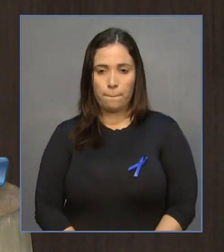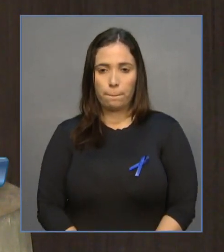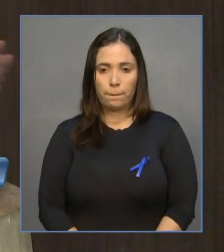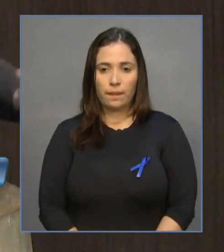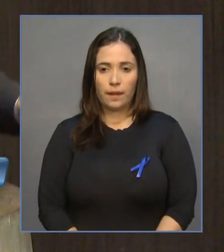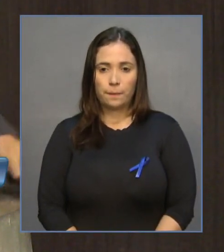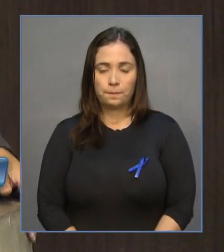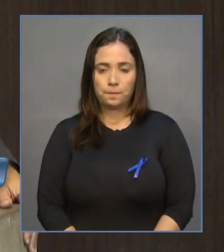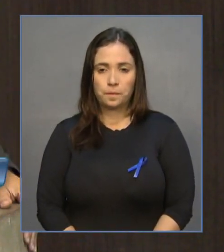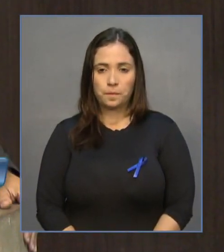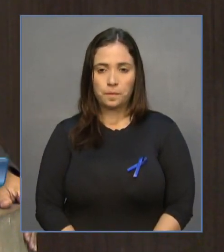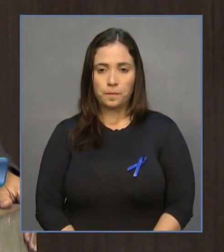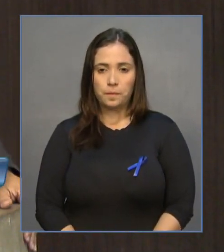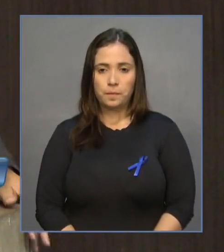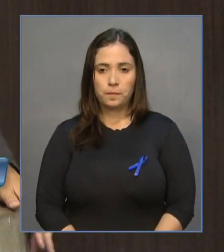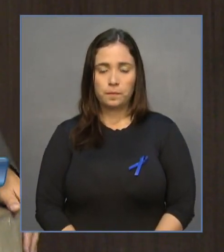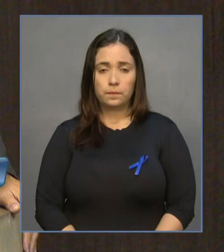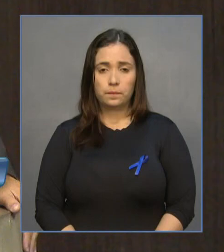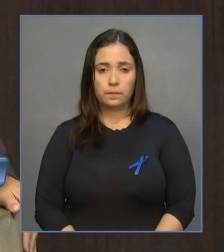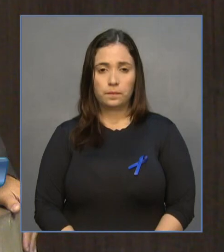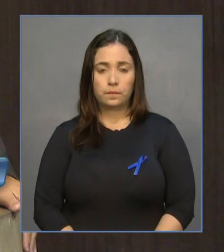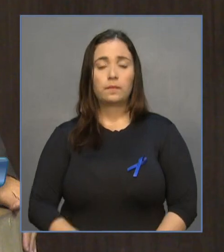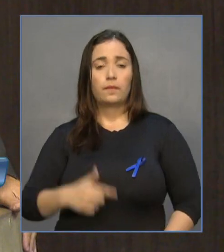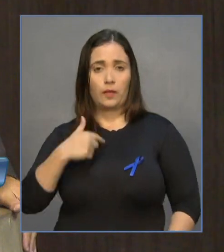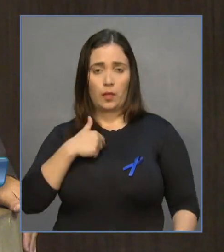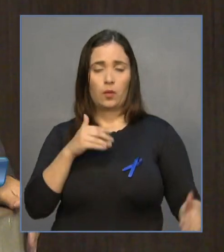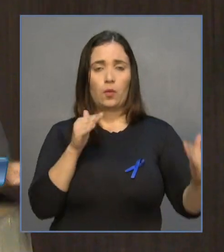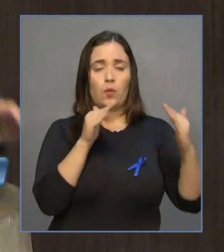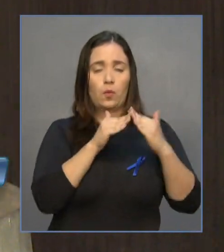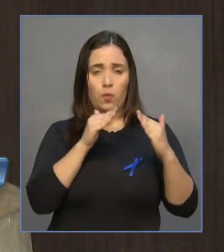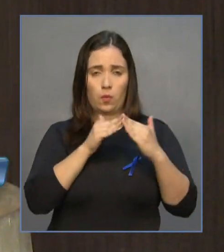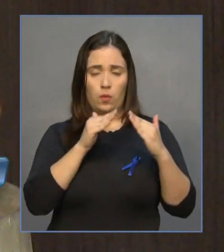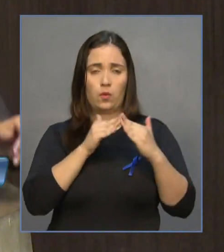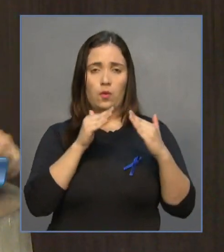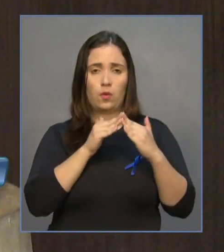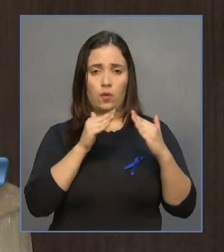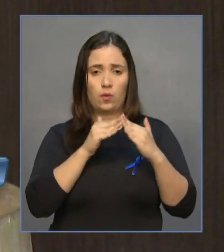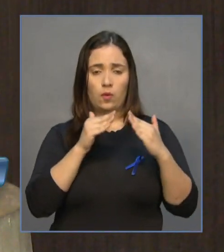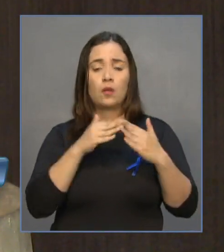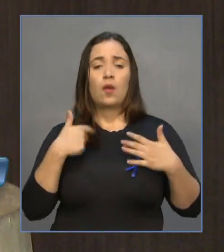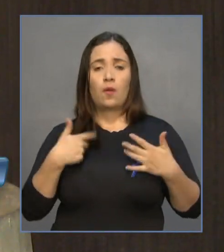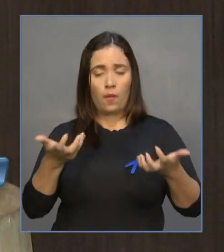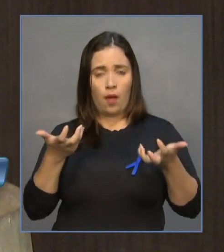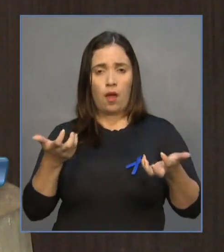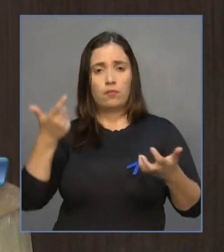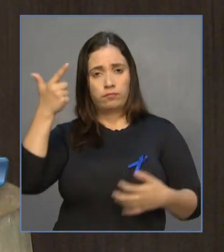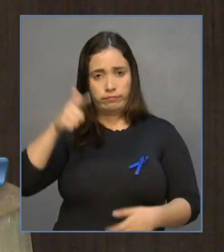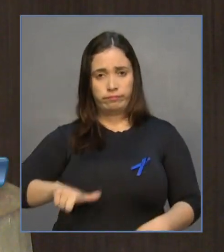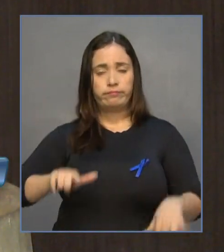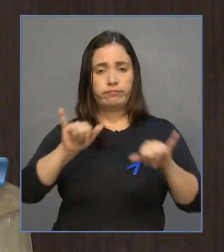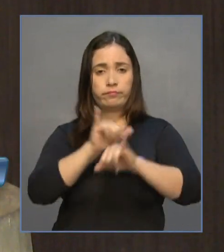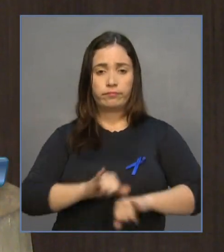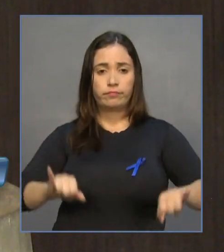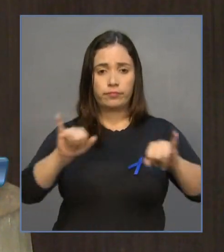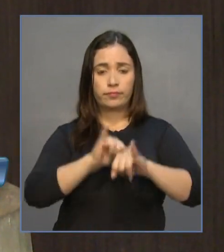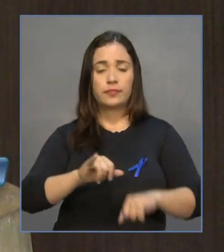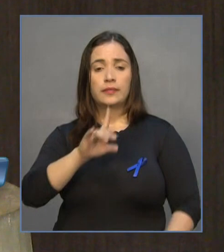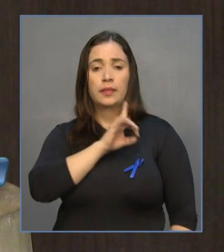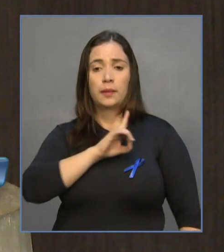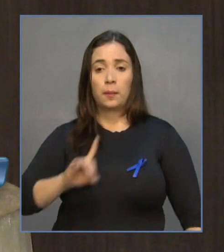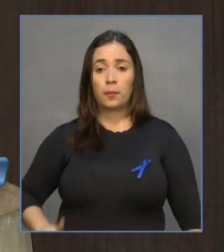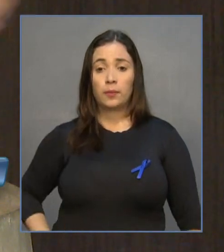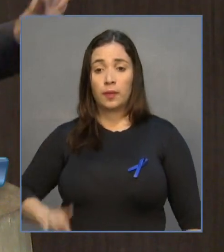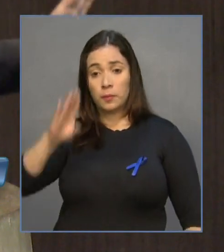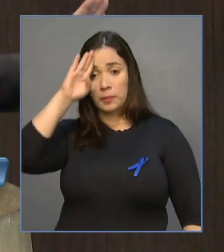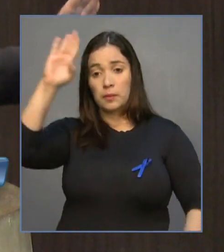a medida mais adequada, e eu concordo aqui, eu queria repetir, sobretudo aos deputados da